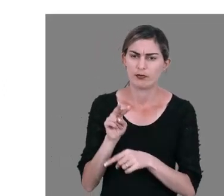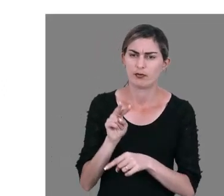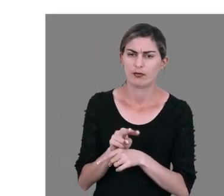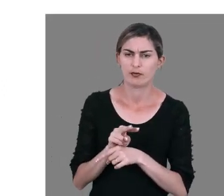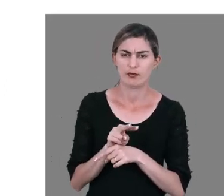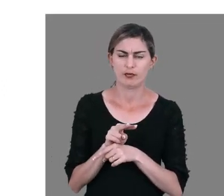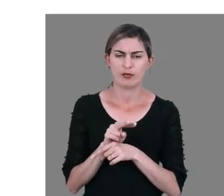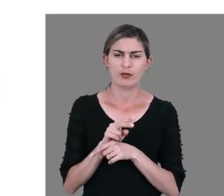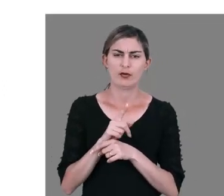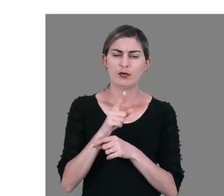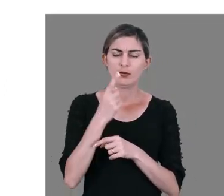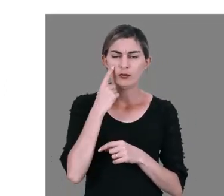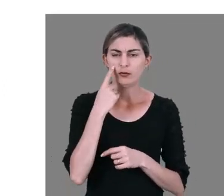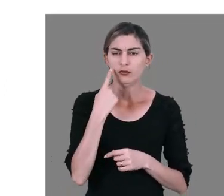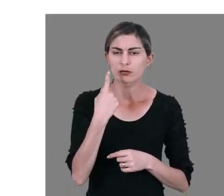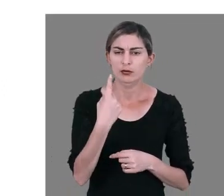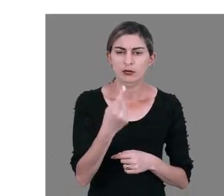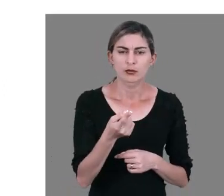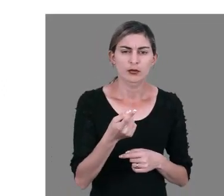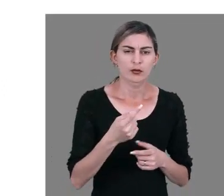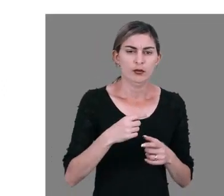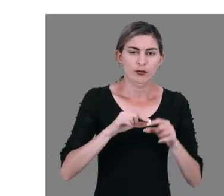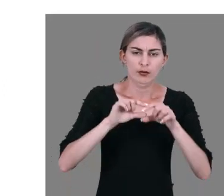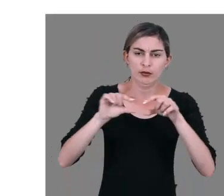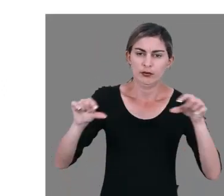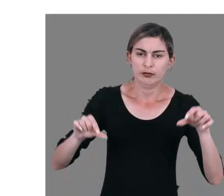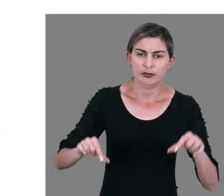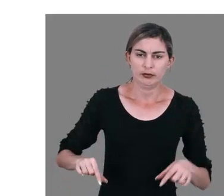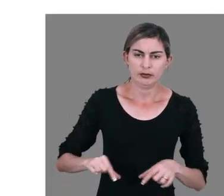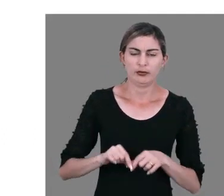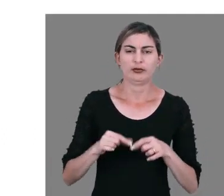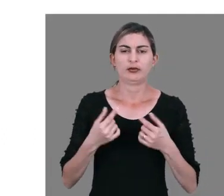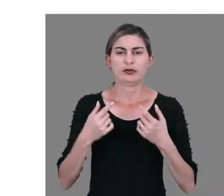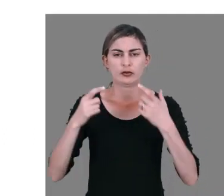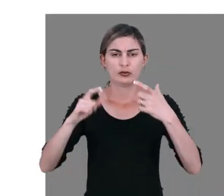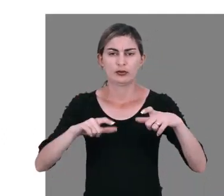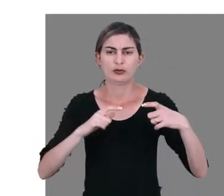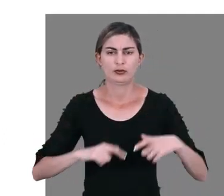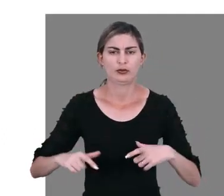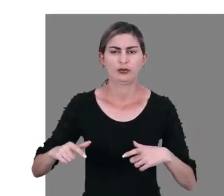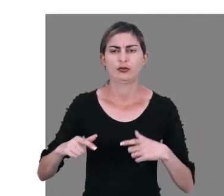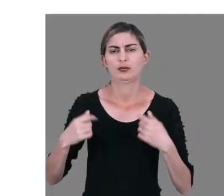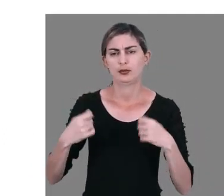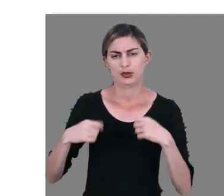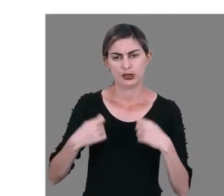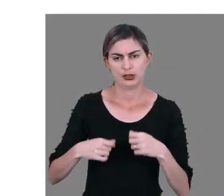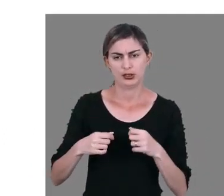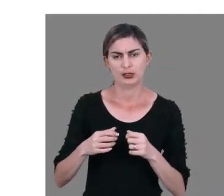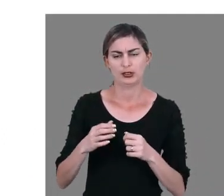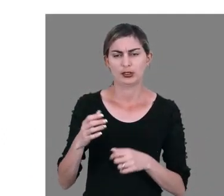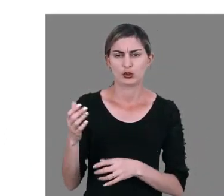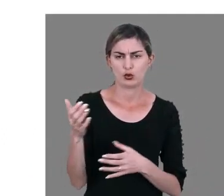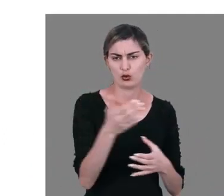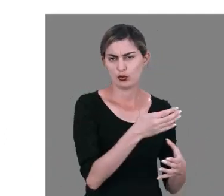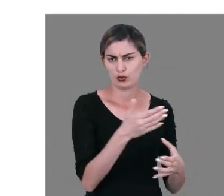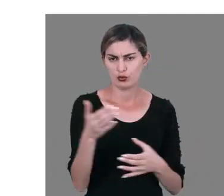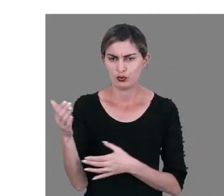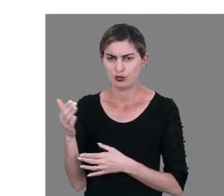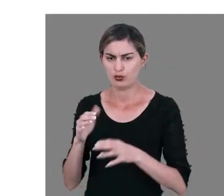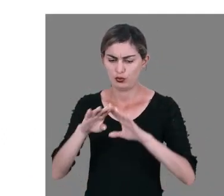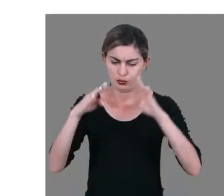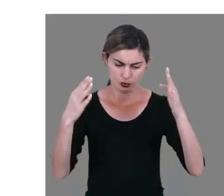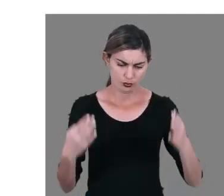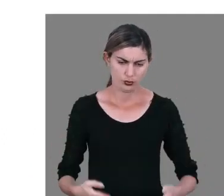incêndio, né, que nós vemos a marcação em planta onde devem ficar tanto os